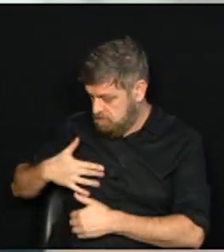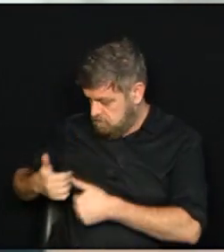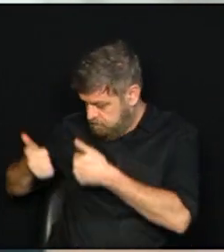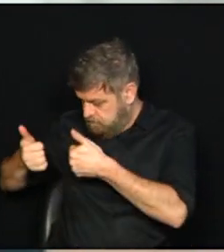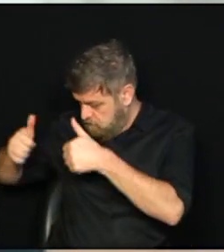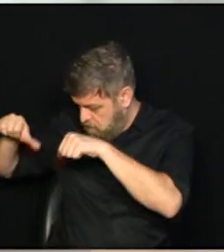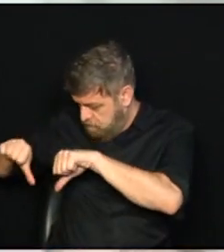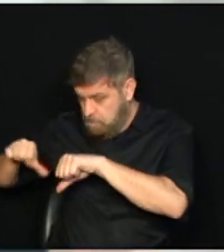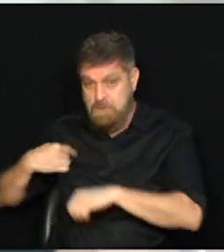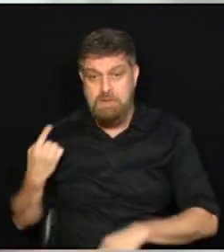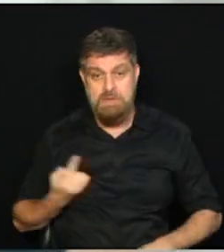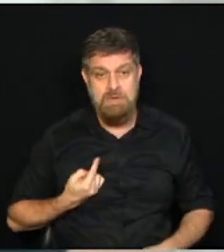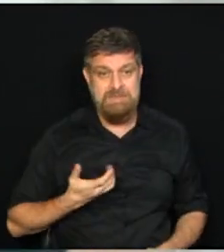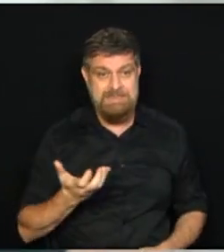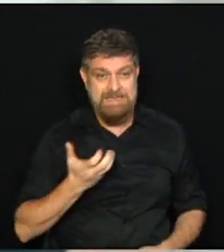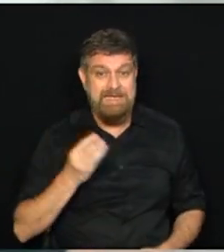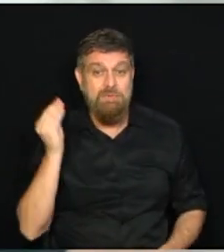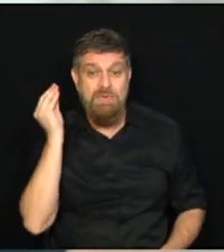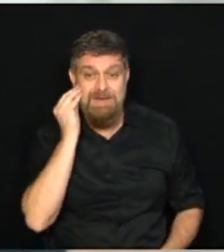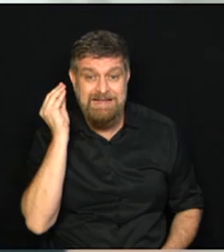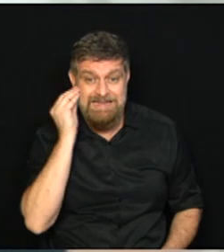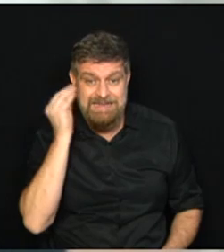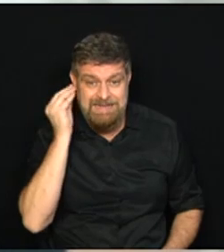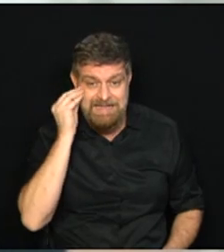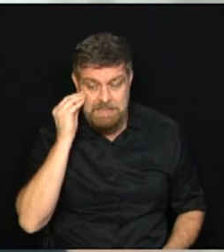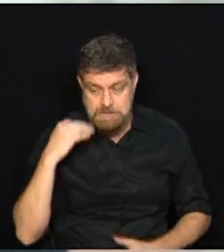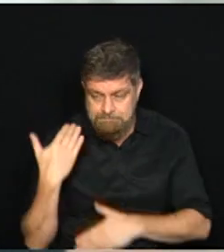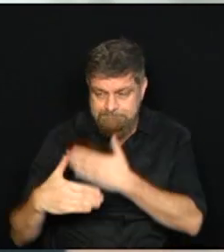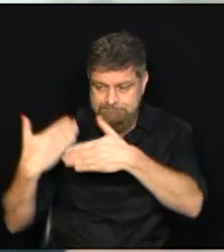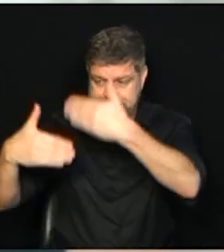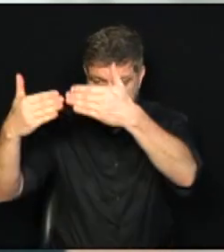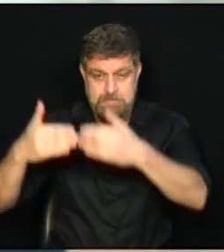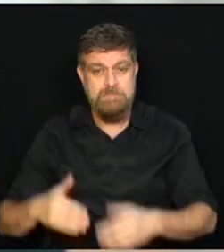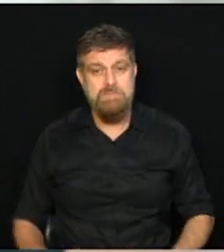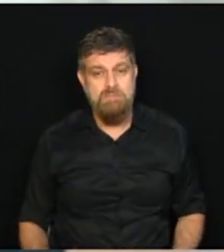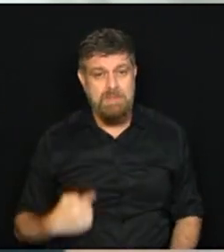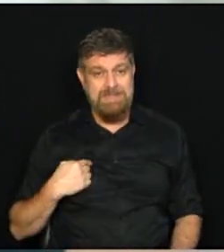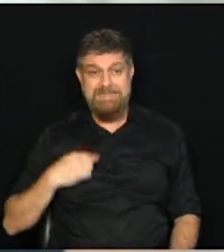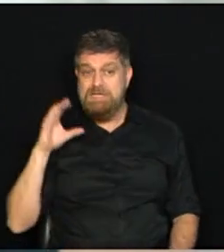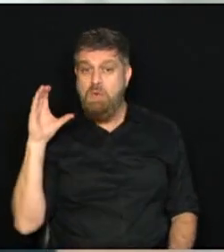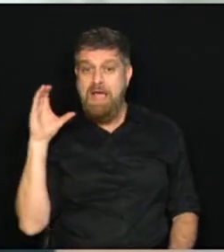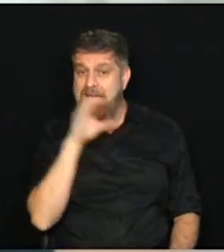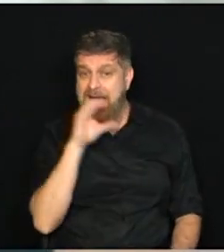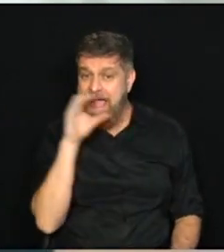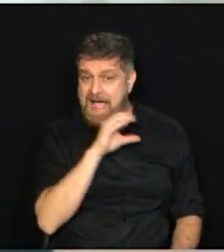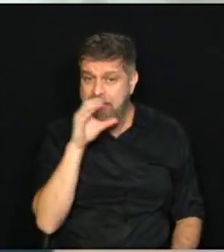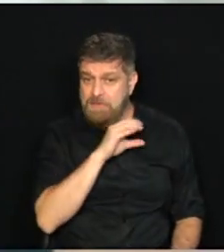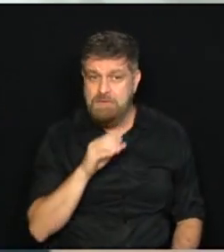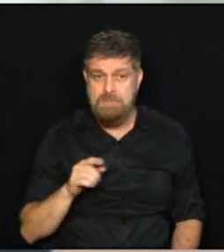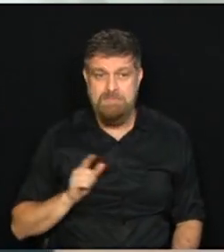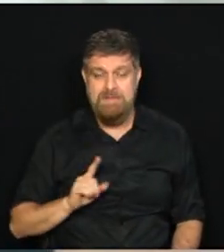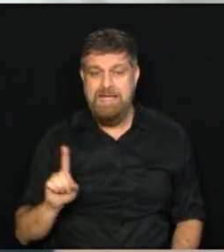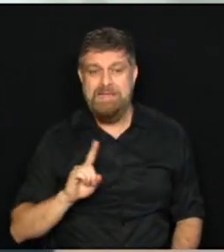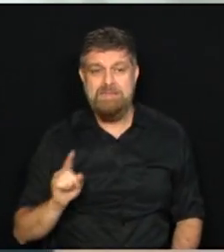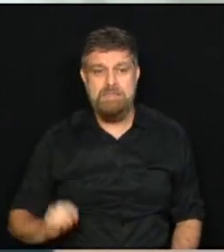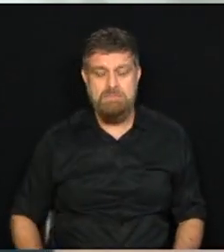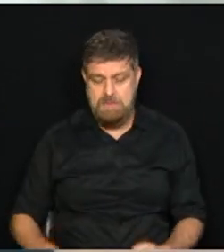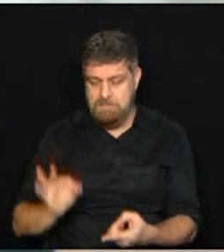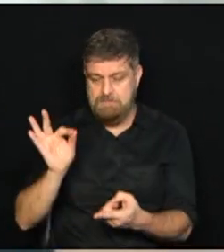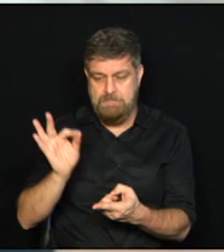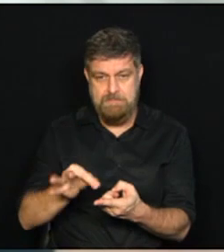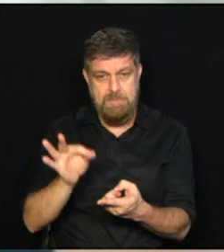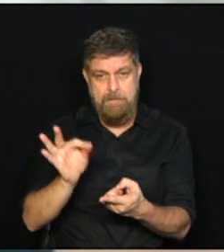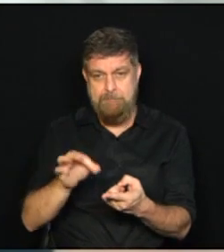no sentido de ter esses testes que eu falei, que são testes rápidos, mas não aquele que é pingo, que era